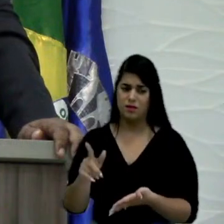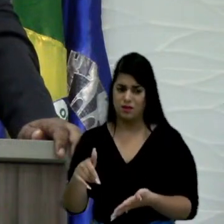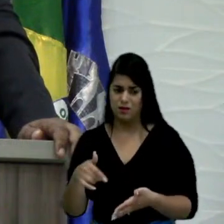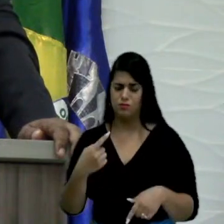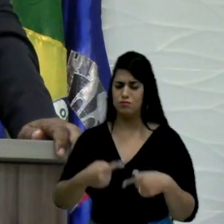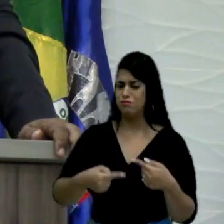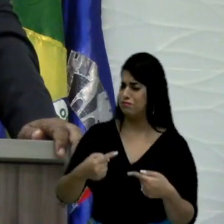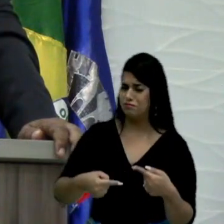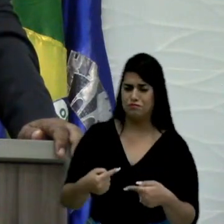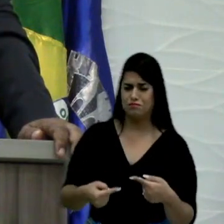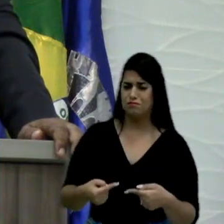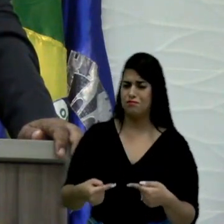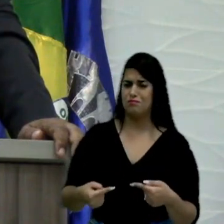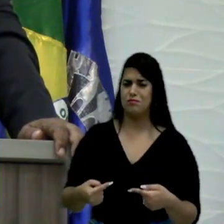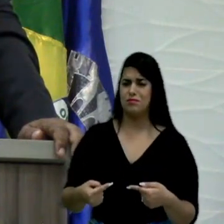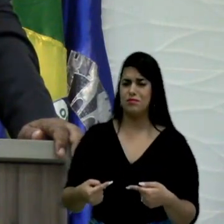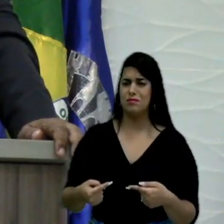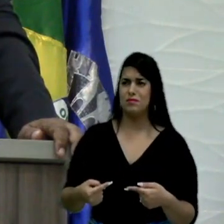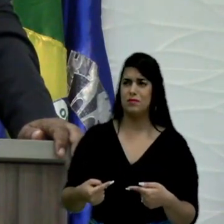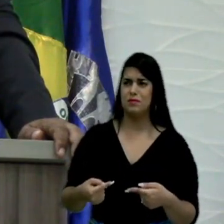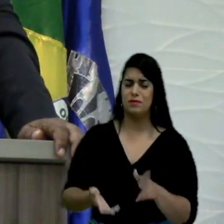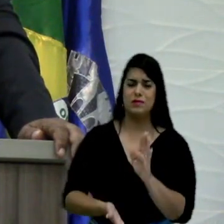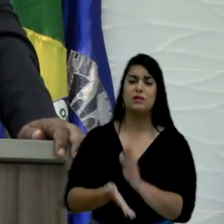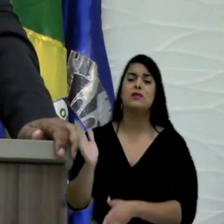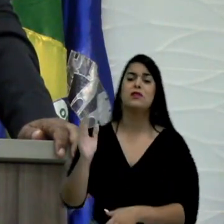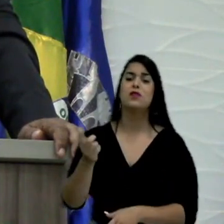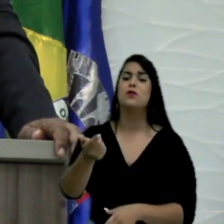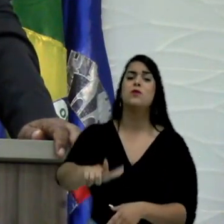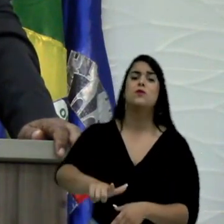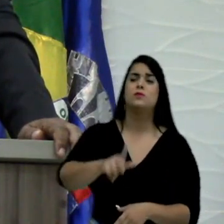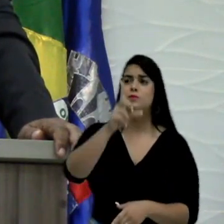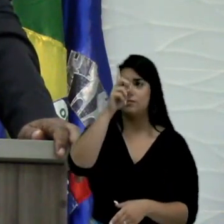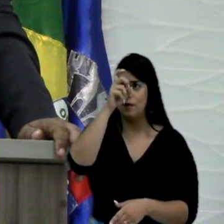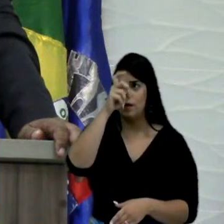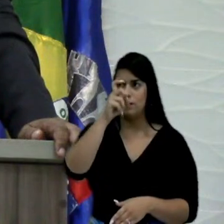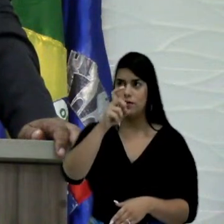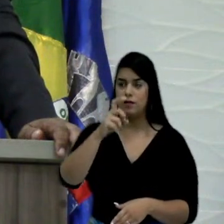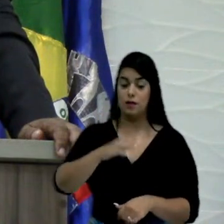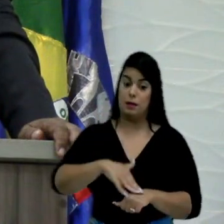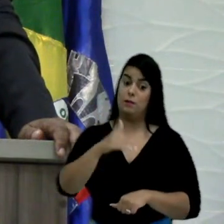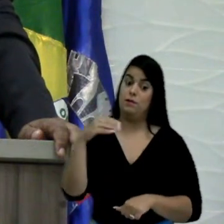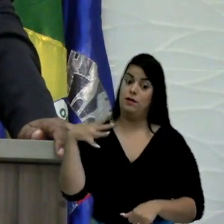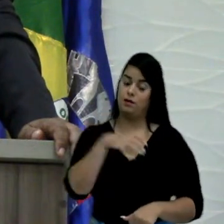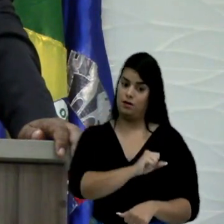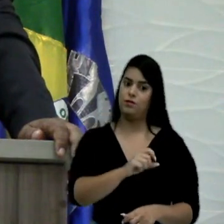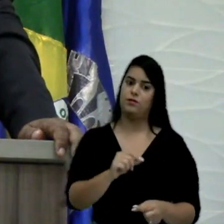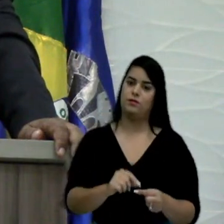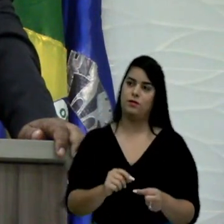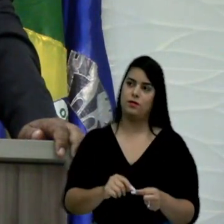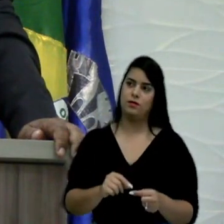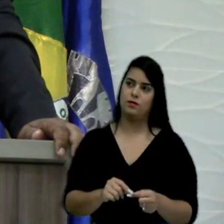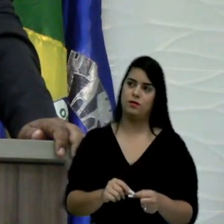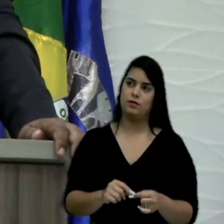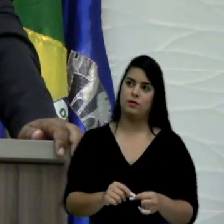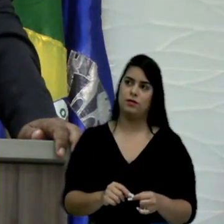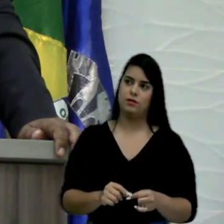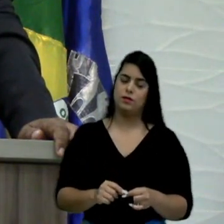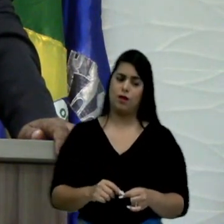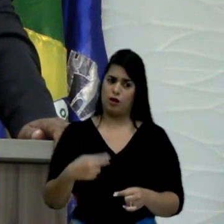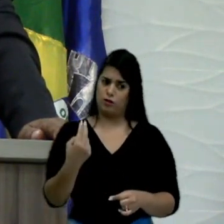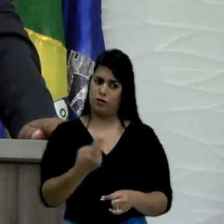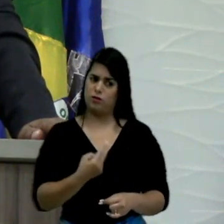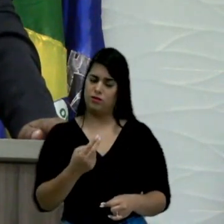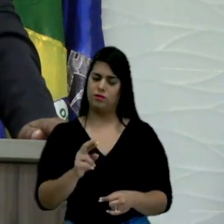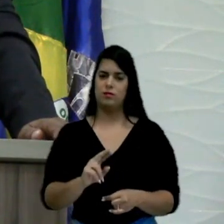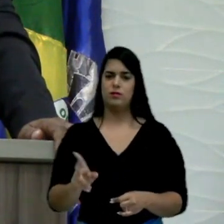político, influído nisso, para nós transferir para outro hospital, que tem outro hospital que é muito mais rápido de fazer. E muitas vezes, nós não, viu? Nós